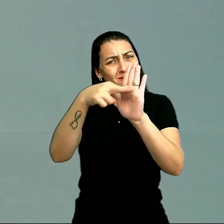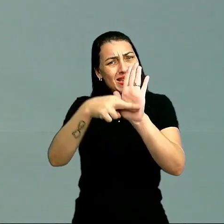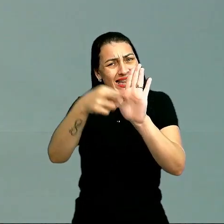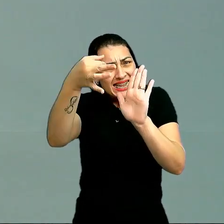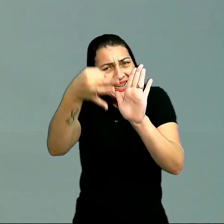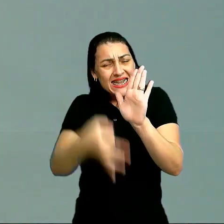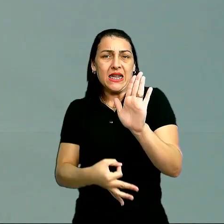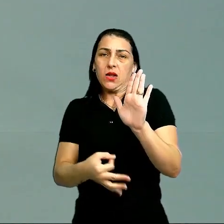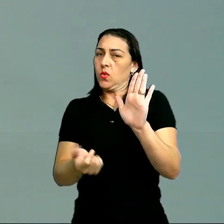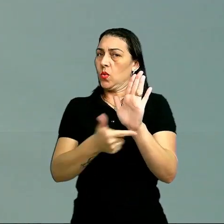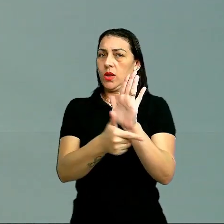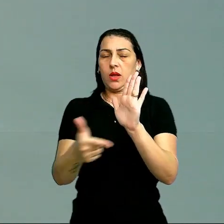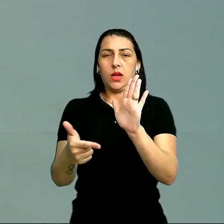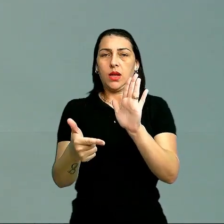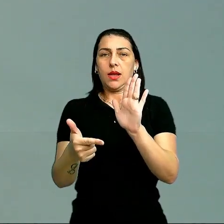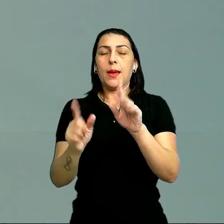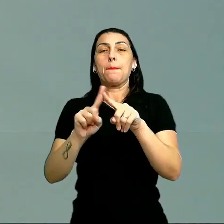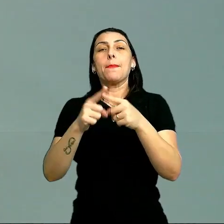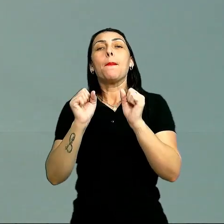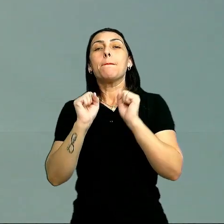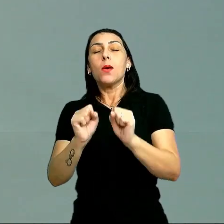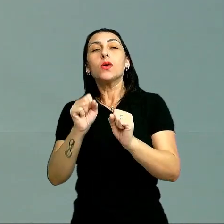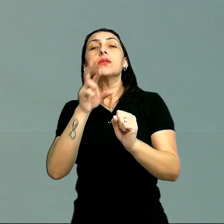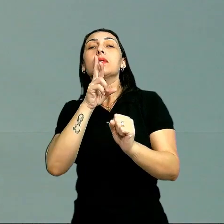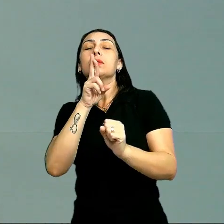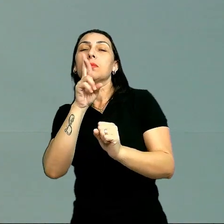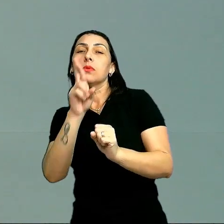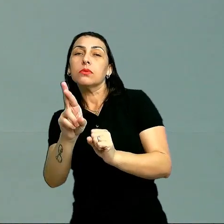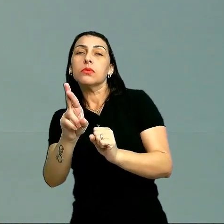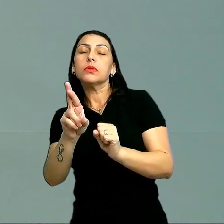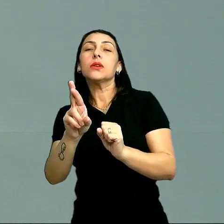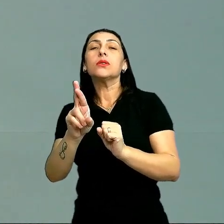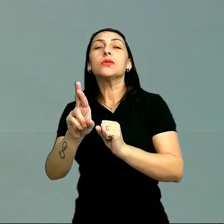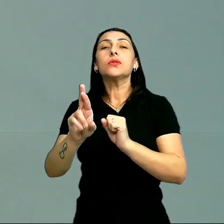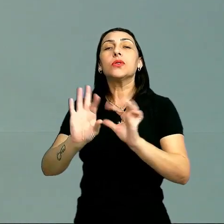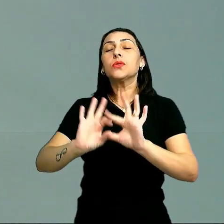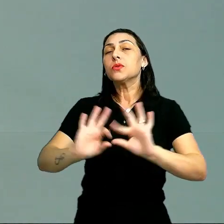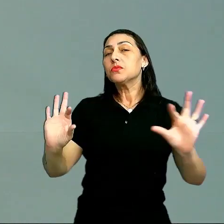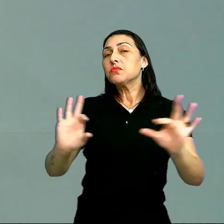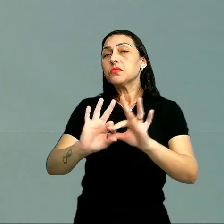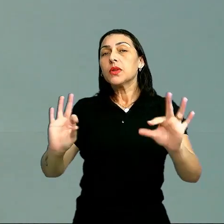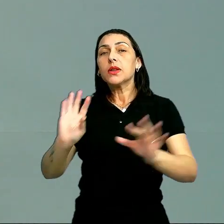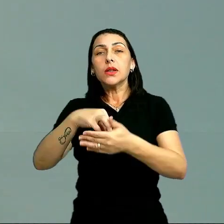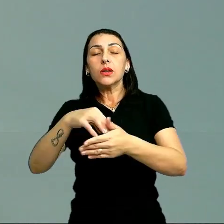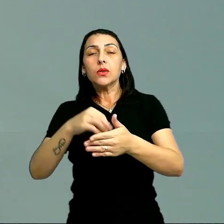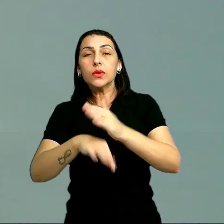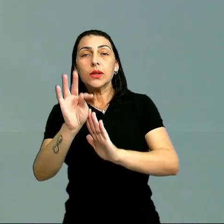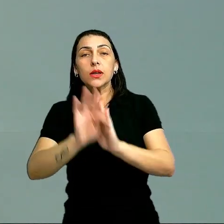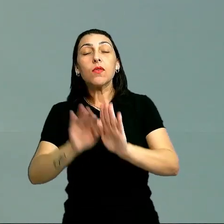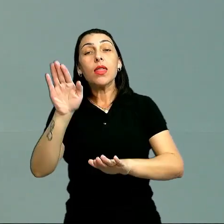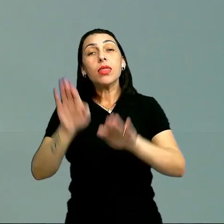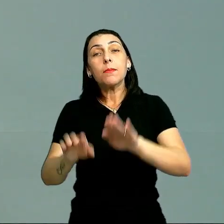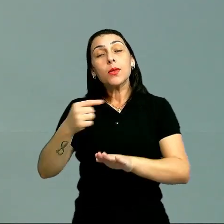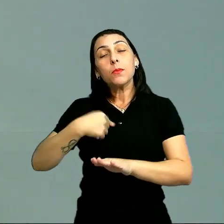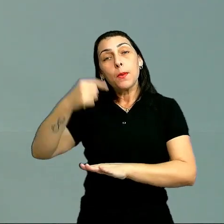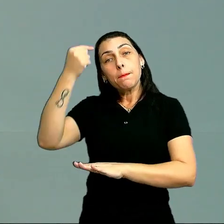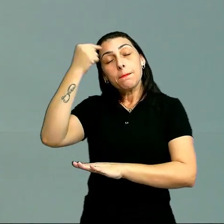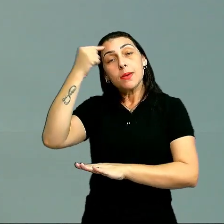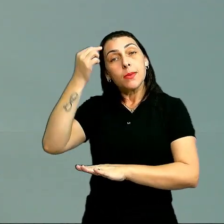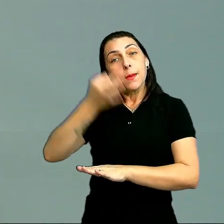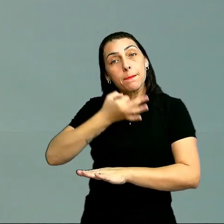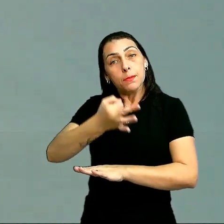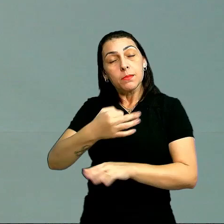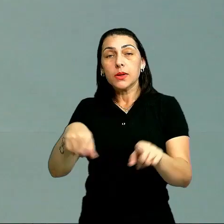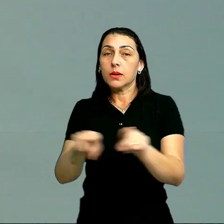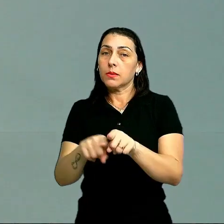uma forma linear. Então eu posso respondê-las de forma desconexa dentro do texto, dependendo do meu raciocínio e do meu ponto de